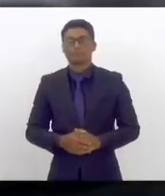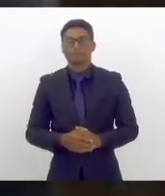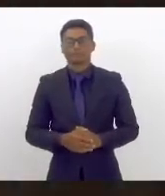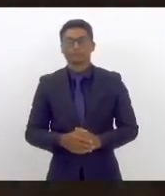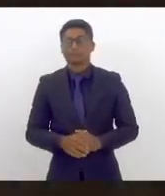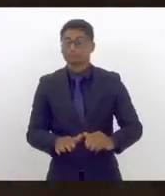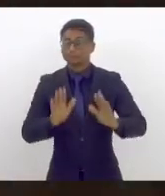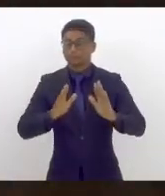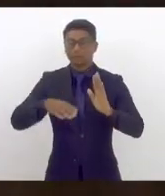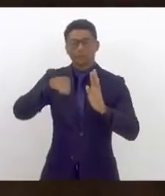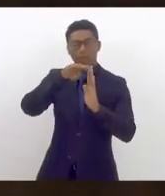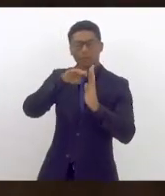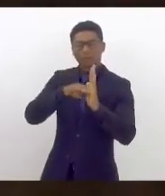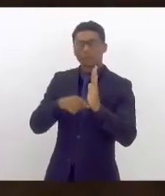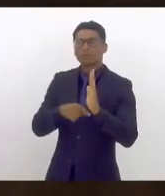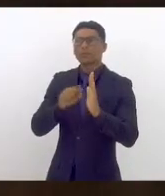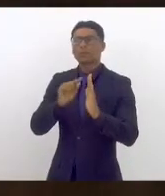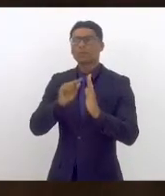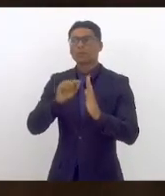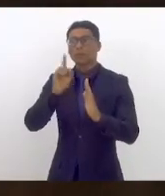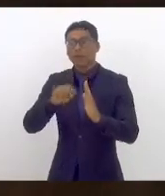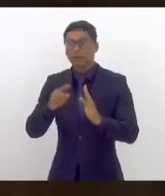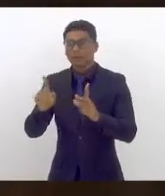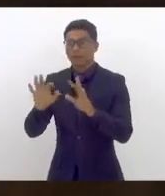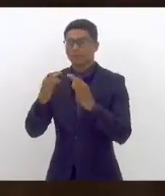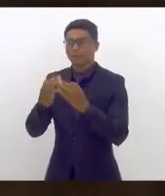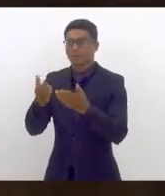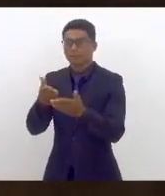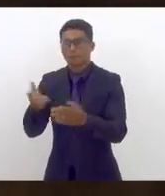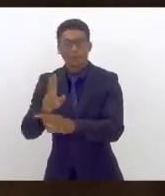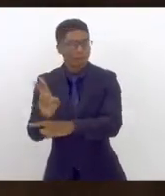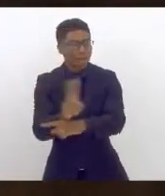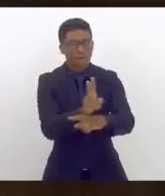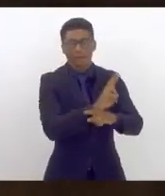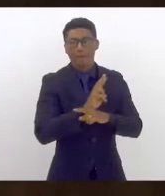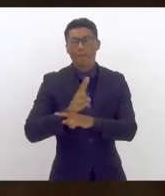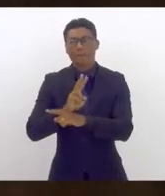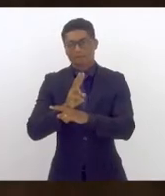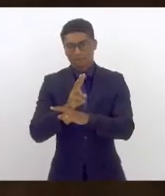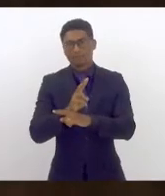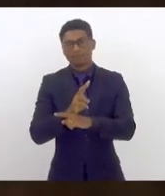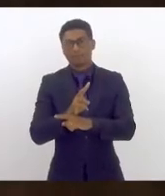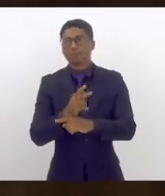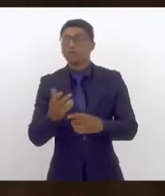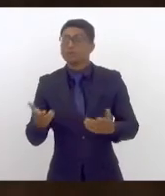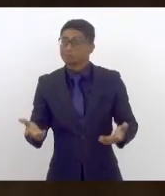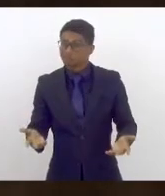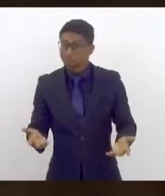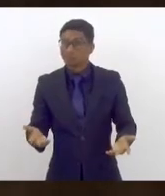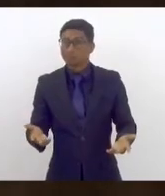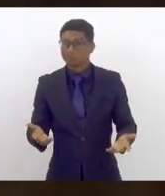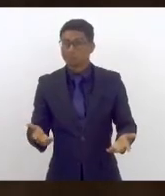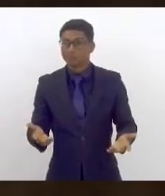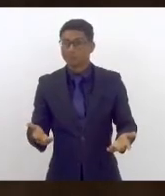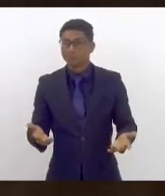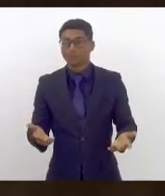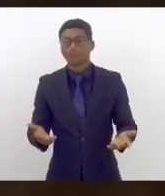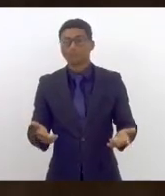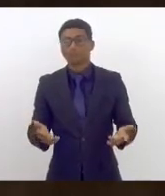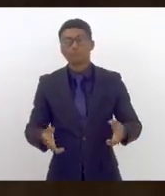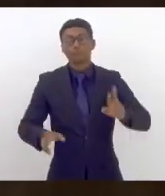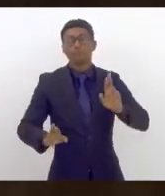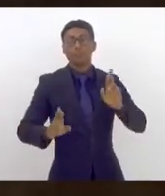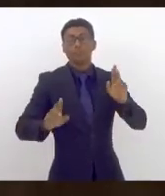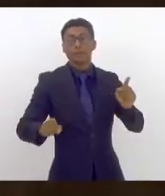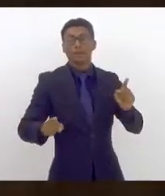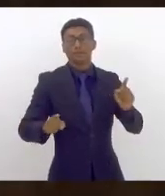de guarda subsidiada que no mérito é Diferente do conceito